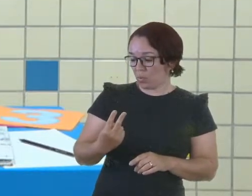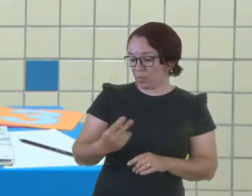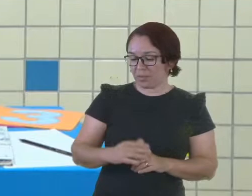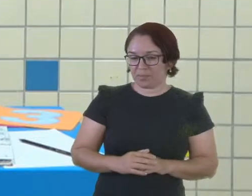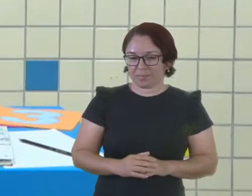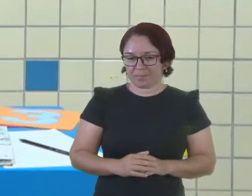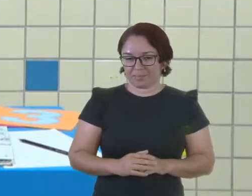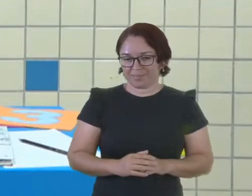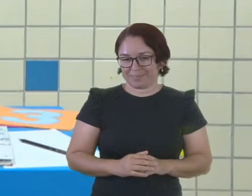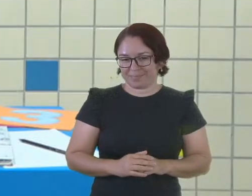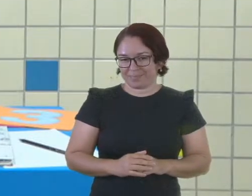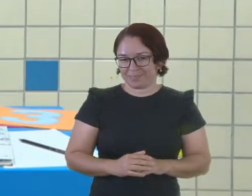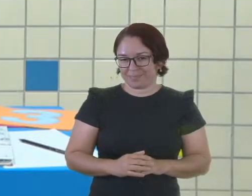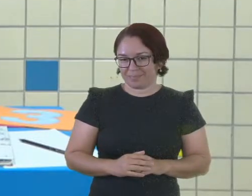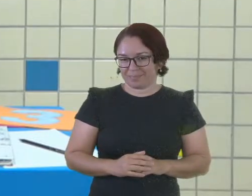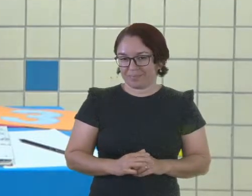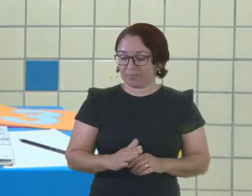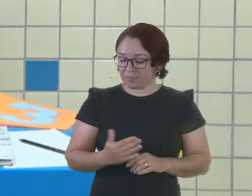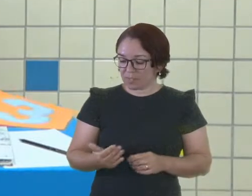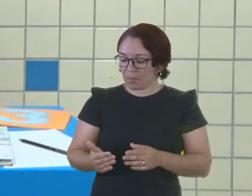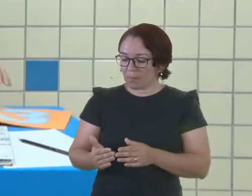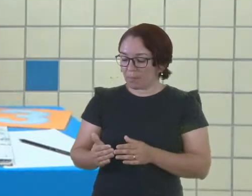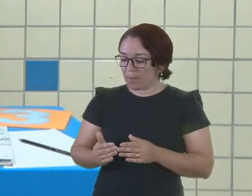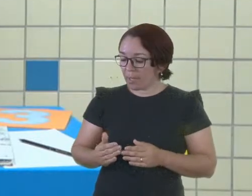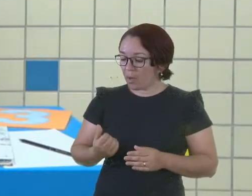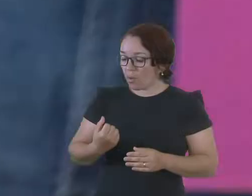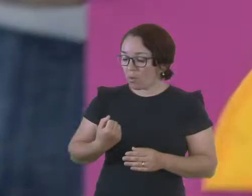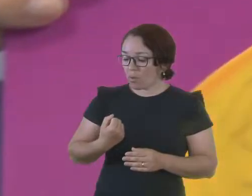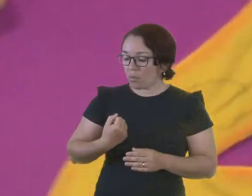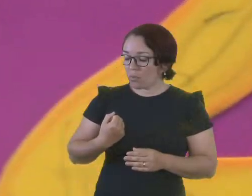que a criança procure o número